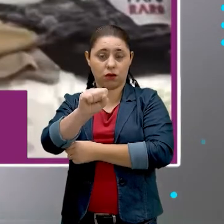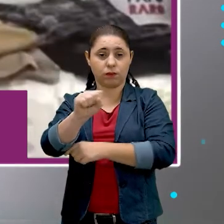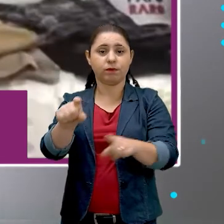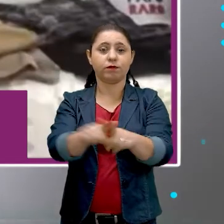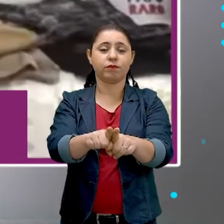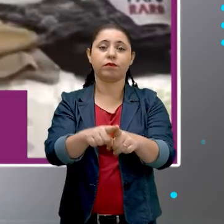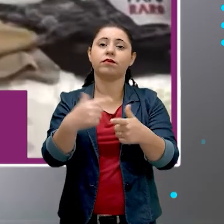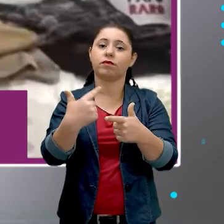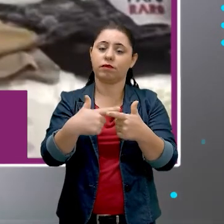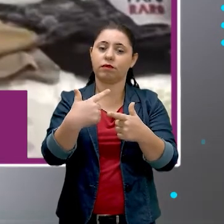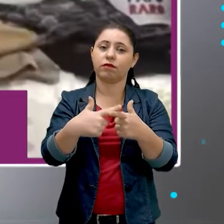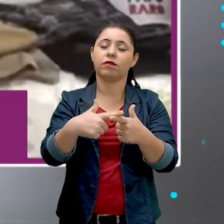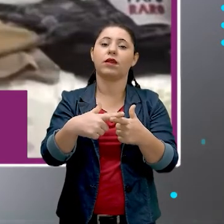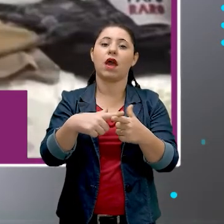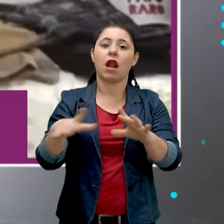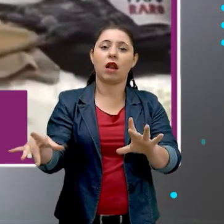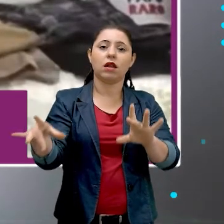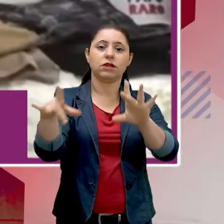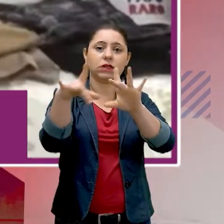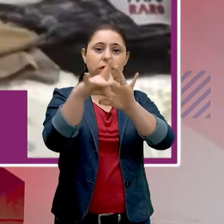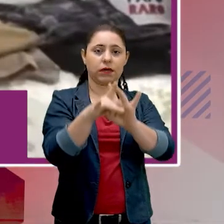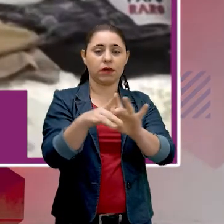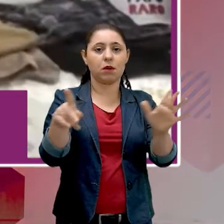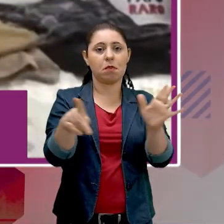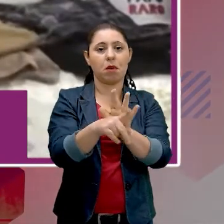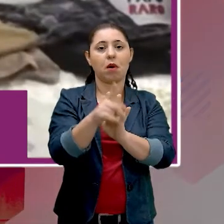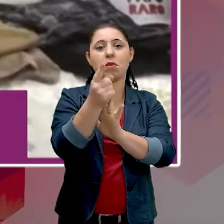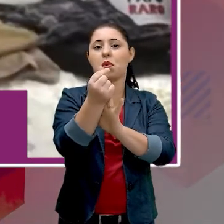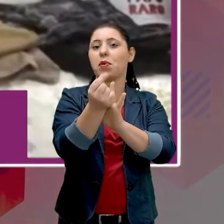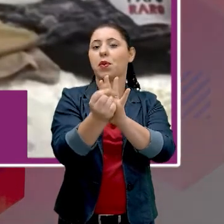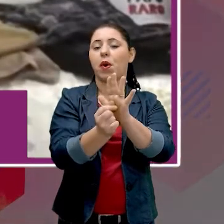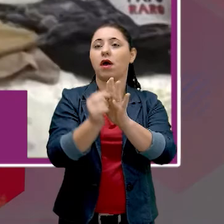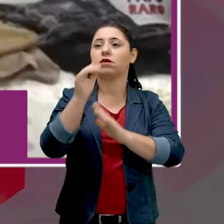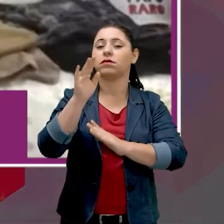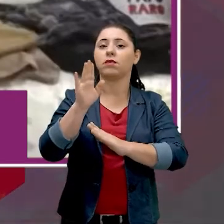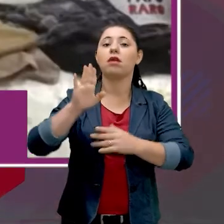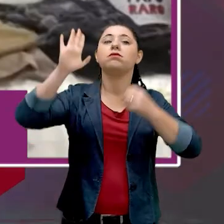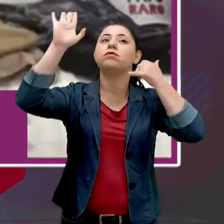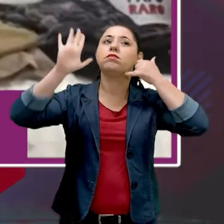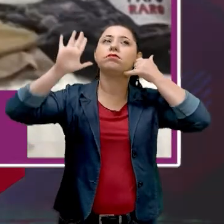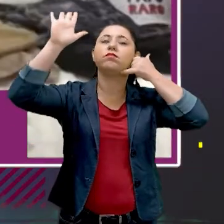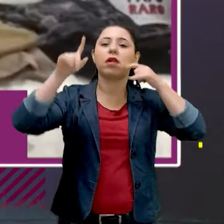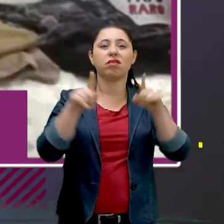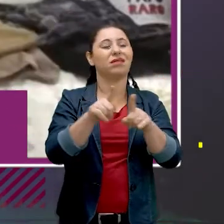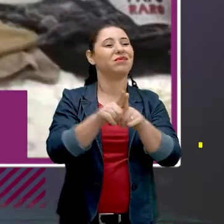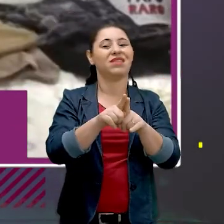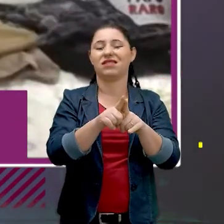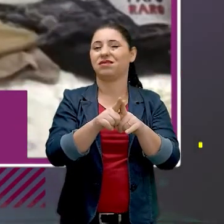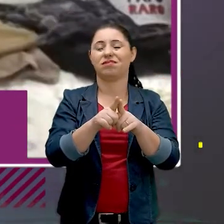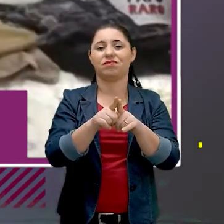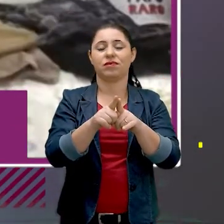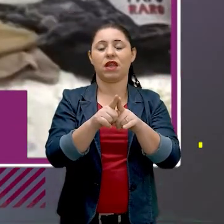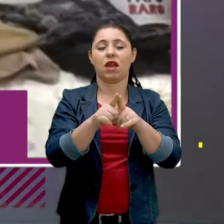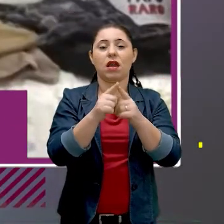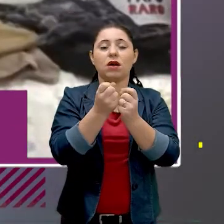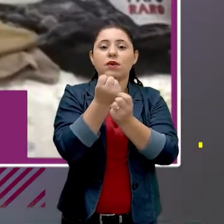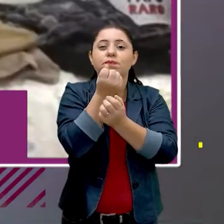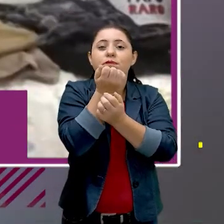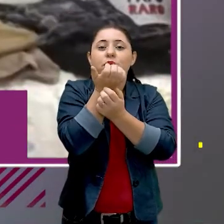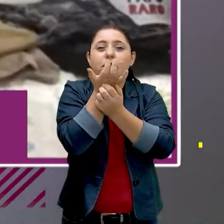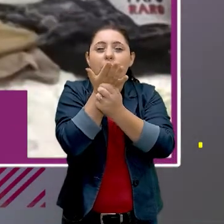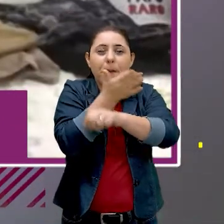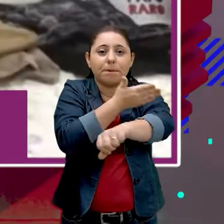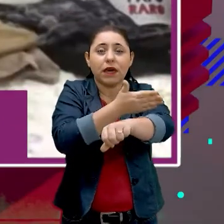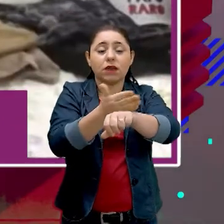problema em relação a isso, porque a gente tem um petróleo que está atrelado ao valor da Bolsa de Valores, a questão comercial. A situação do trigo é um